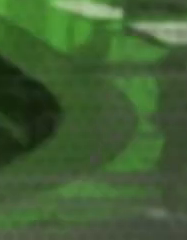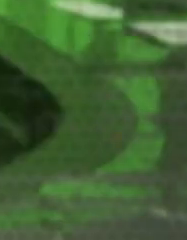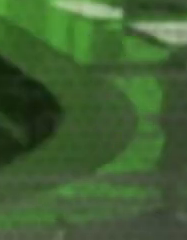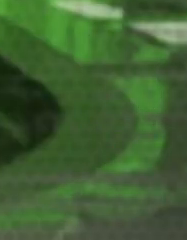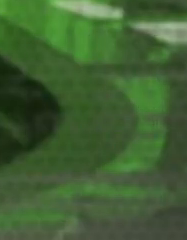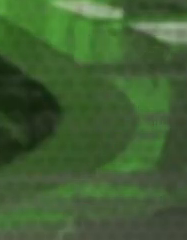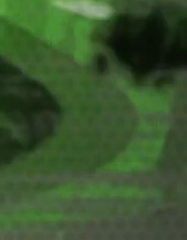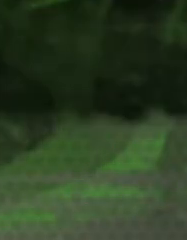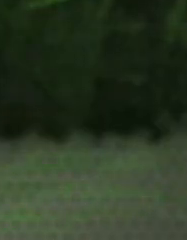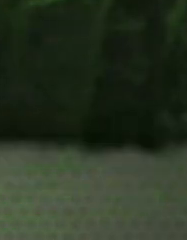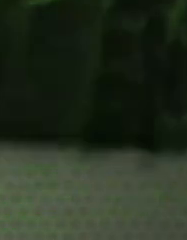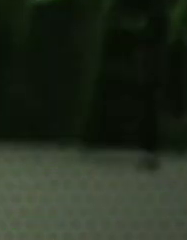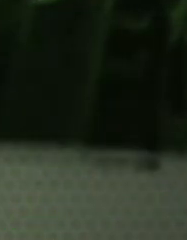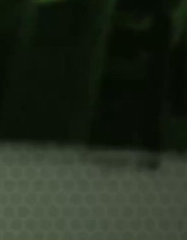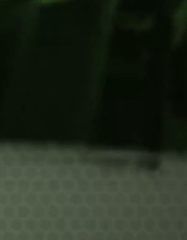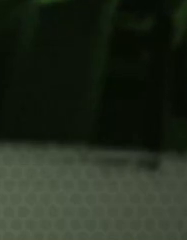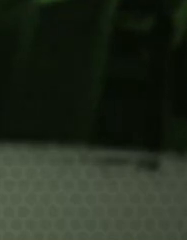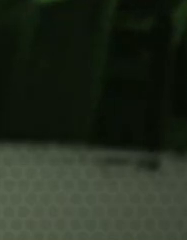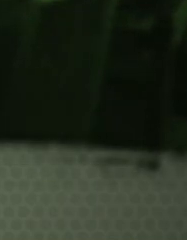Tchau.